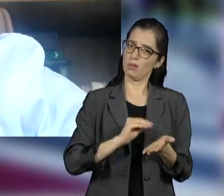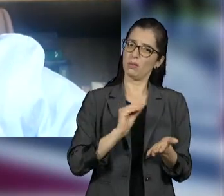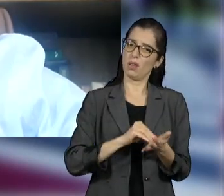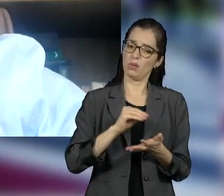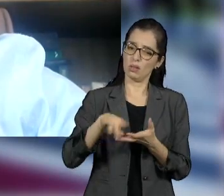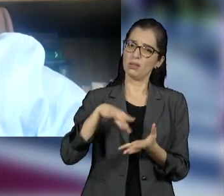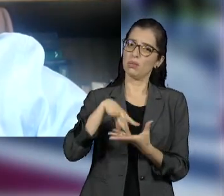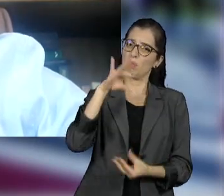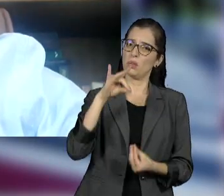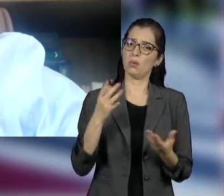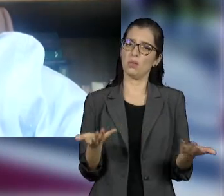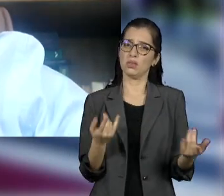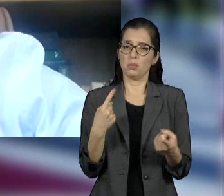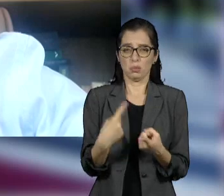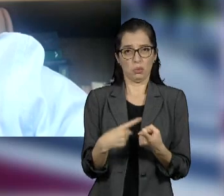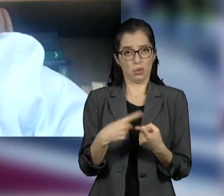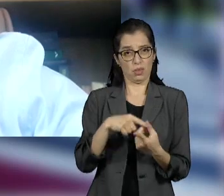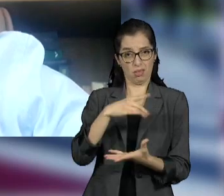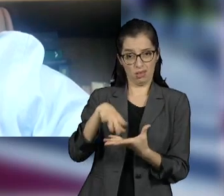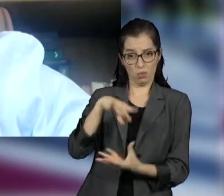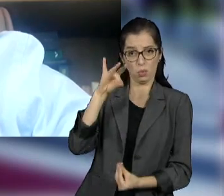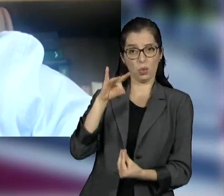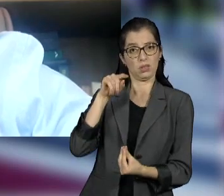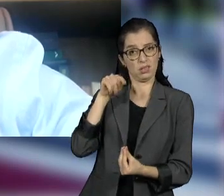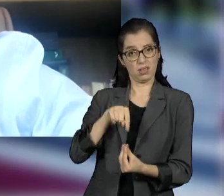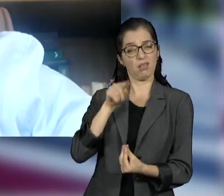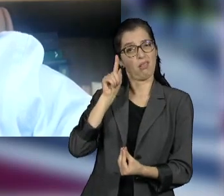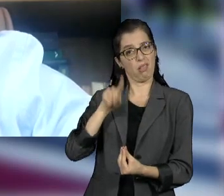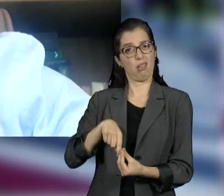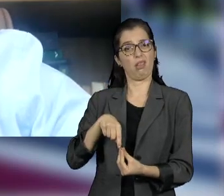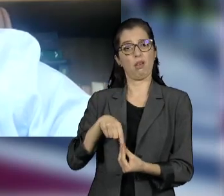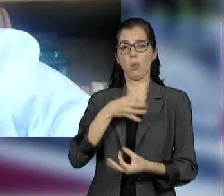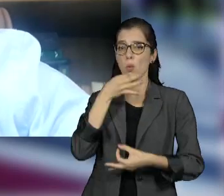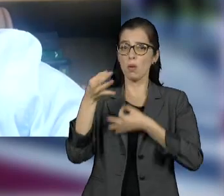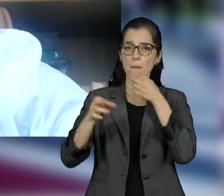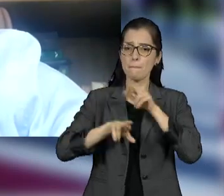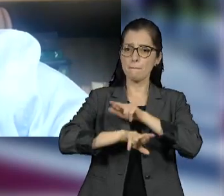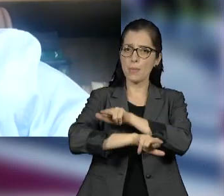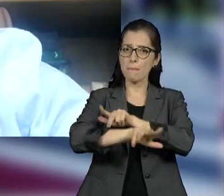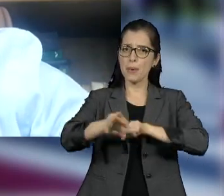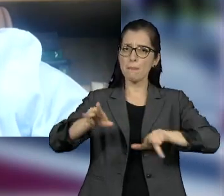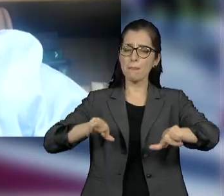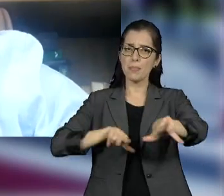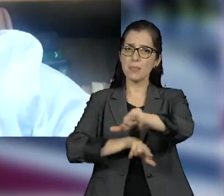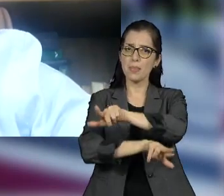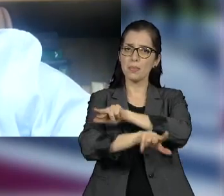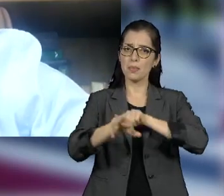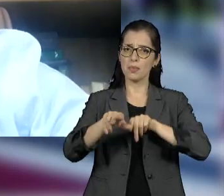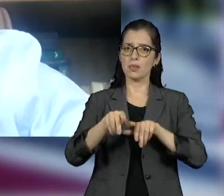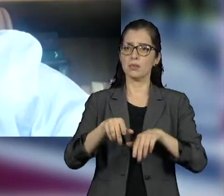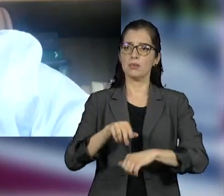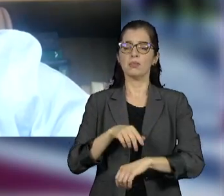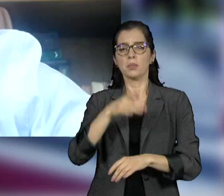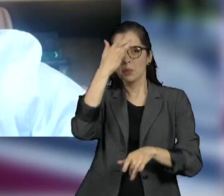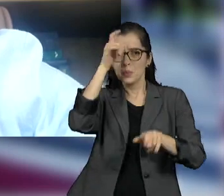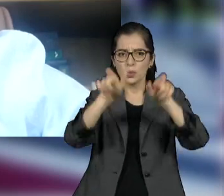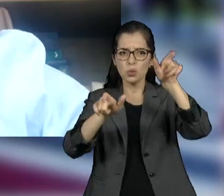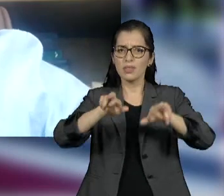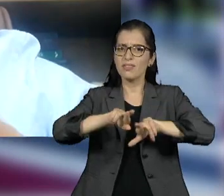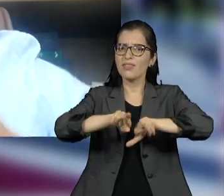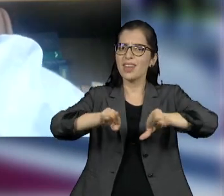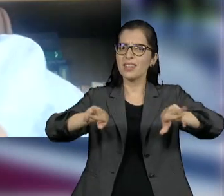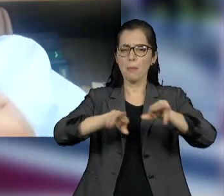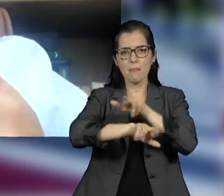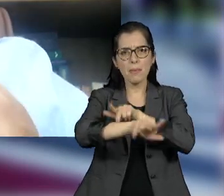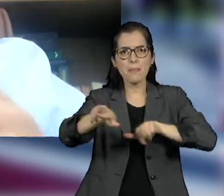democracia pressupõe a oposição, a diversidade, o contraditório. É importante existir oposição